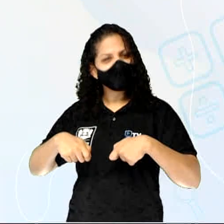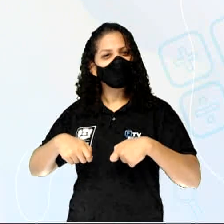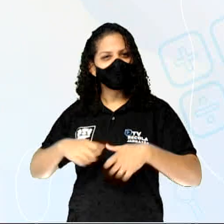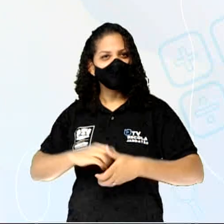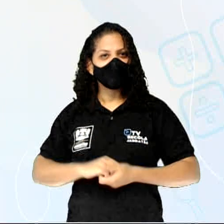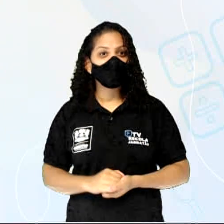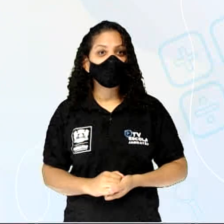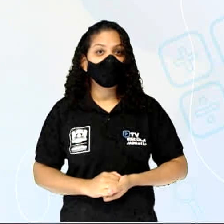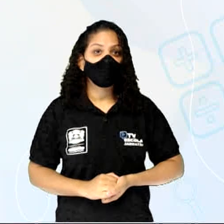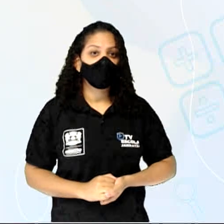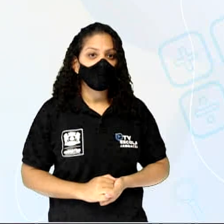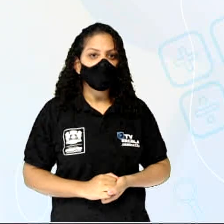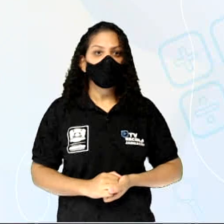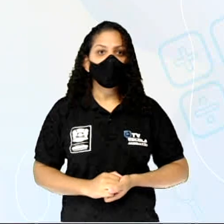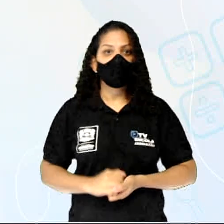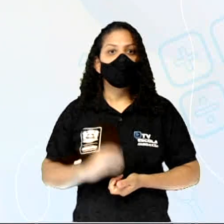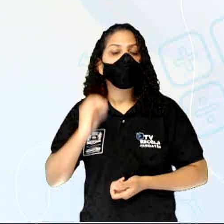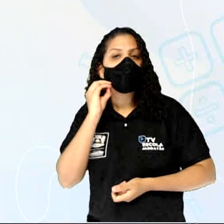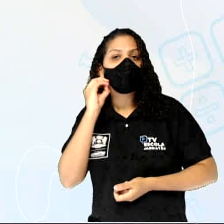Telemóveis celulares,